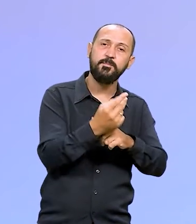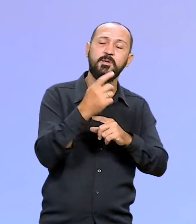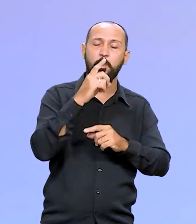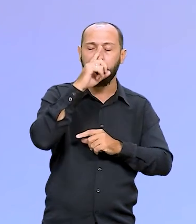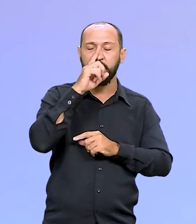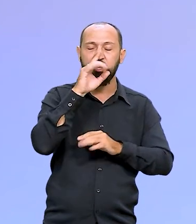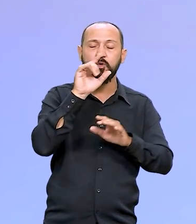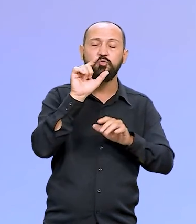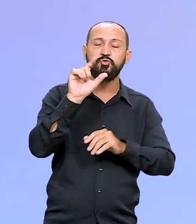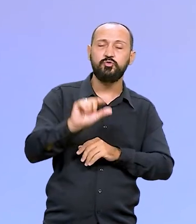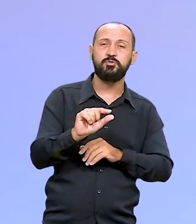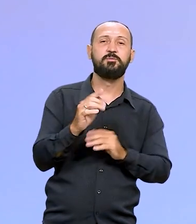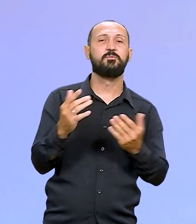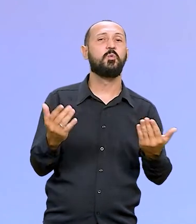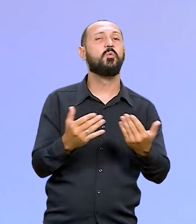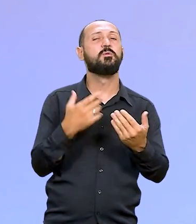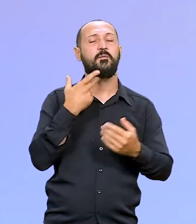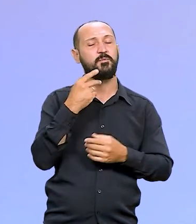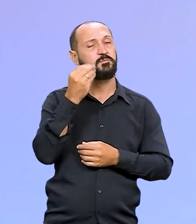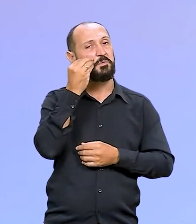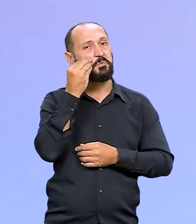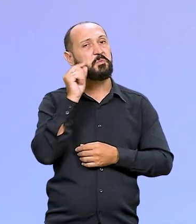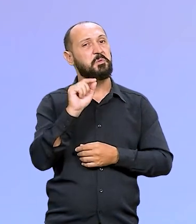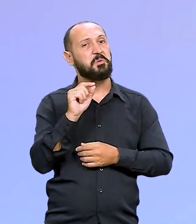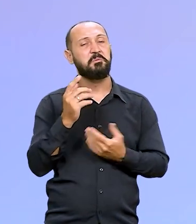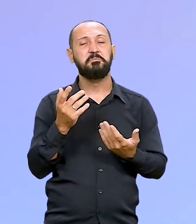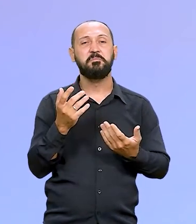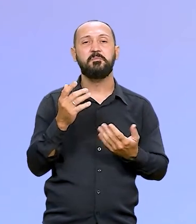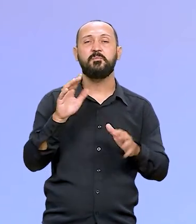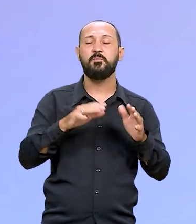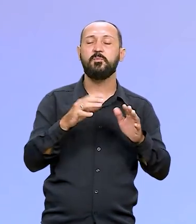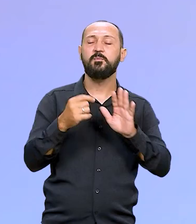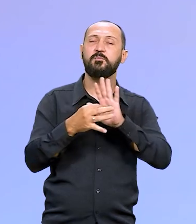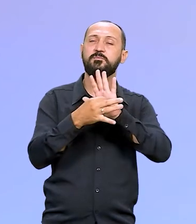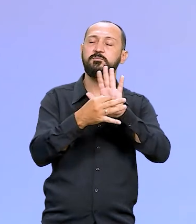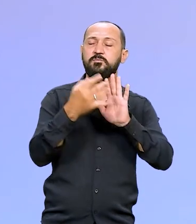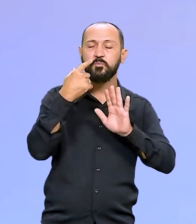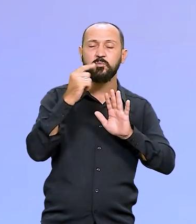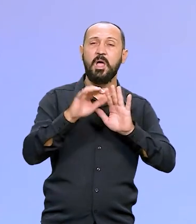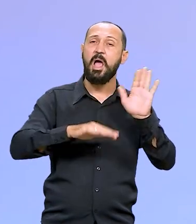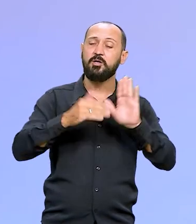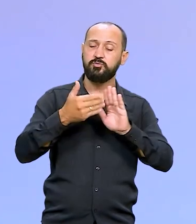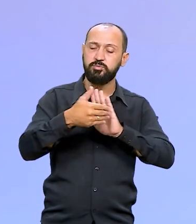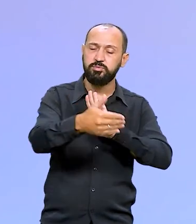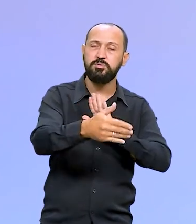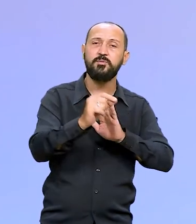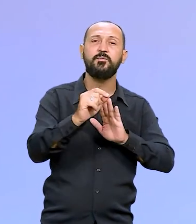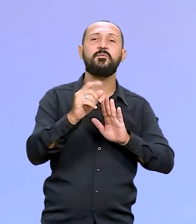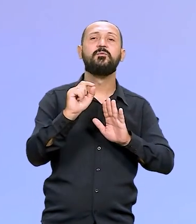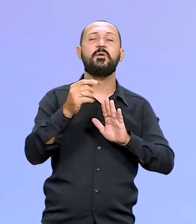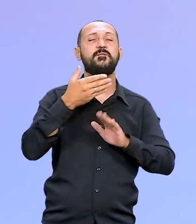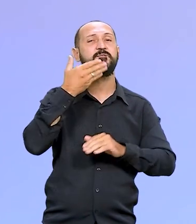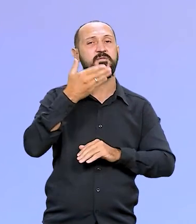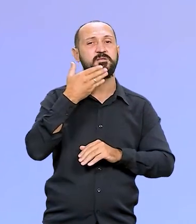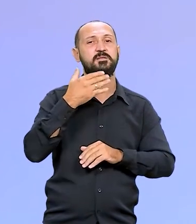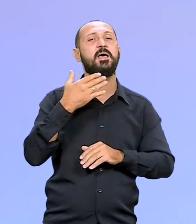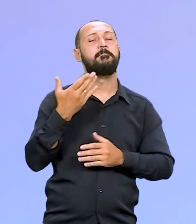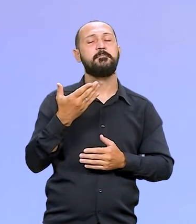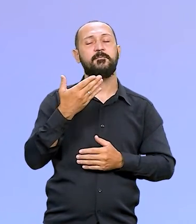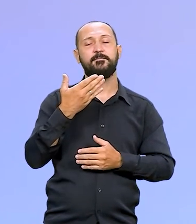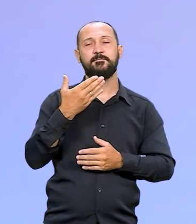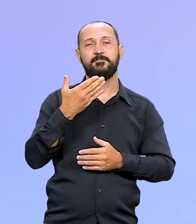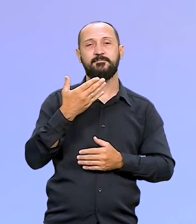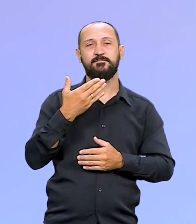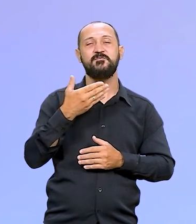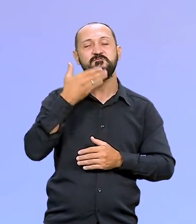e mitigar os riscos. E quem sabe, eu ouso dizer até mesmo, um indicativo de que com o passar do tempo vai facilitar ainda